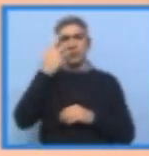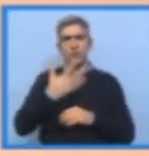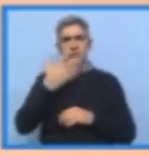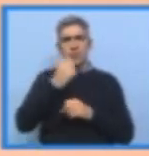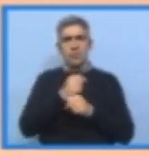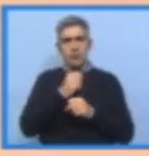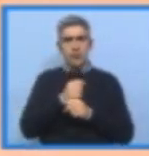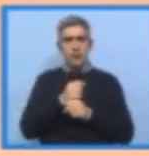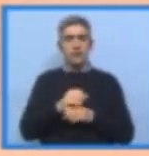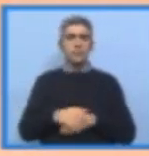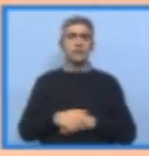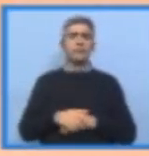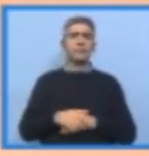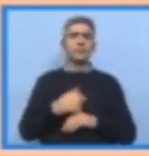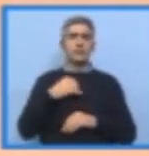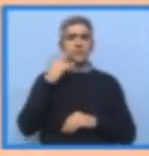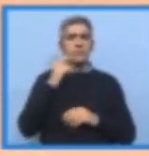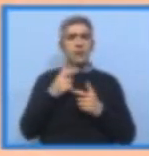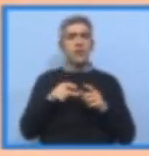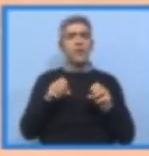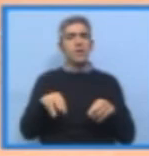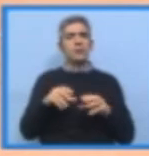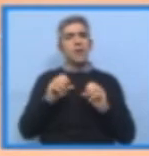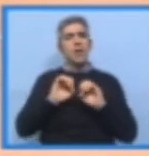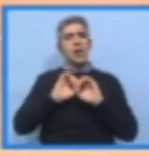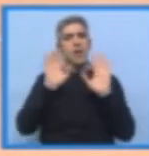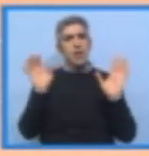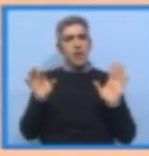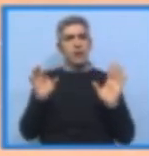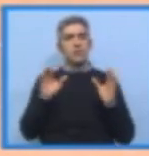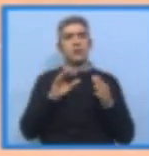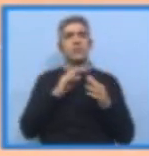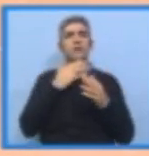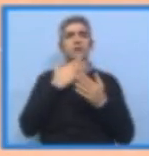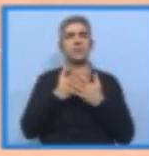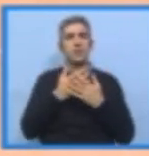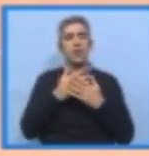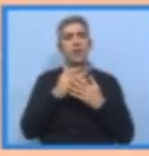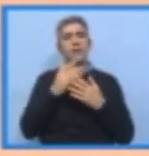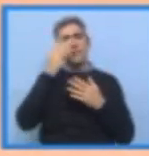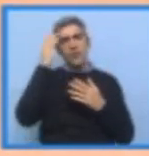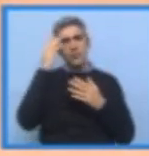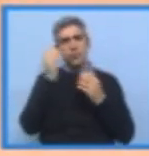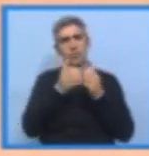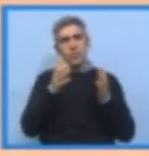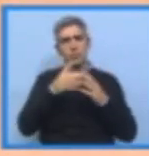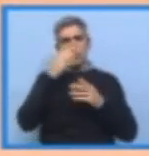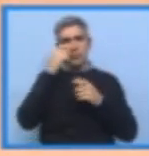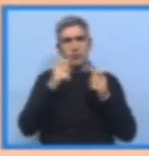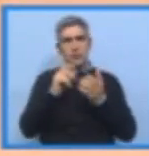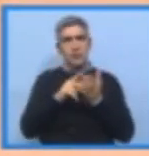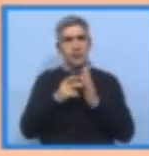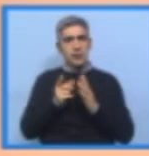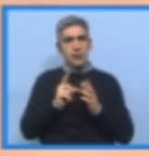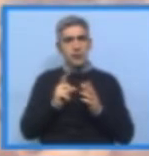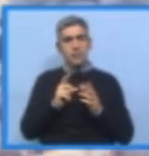trabalho, eu tentei uma linguagem clara para que fosse decifrável por toda a gente, não técnica,